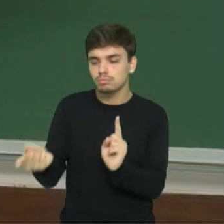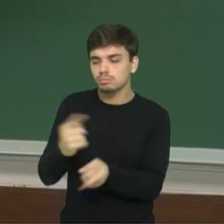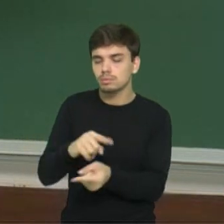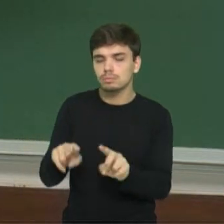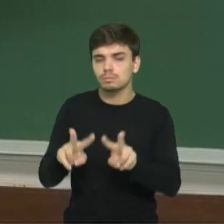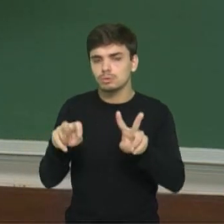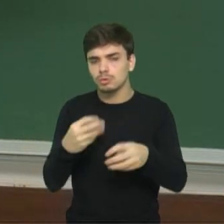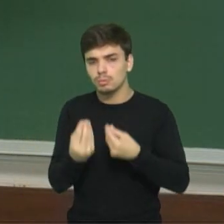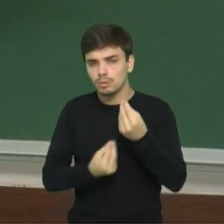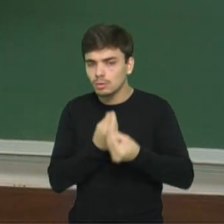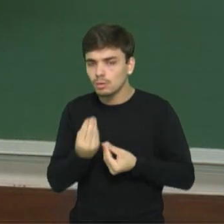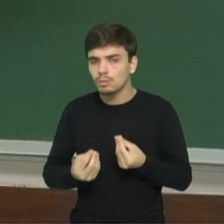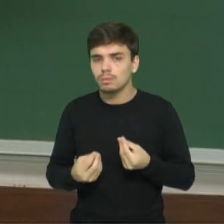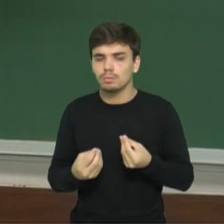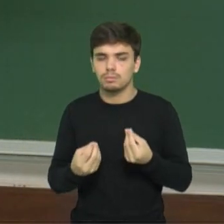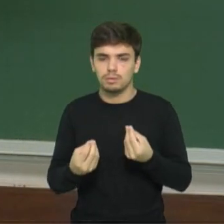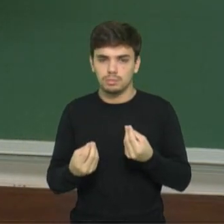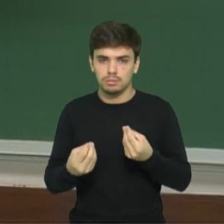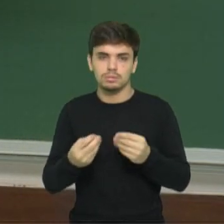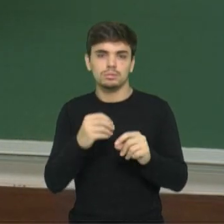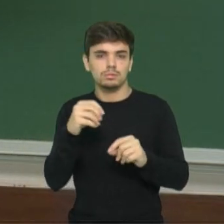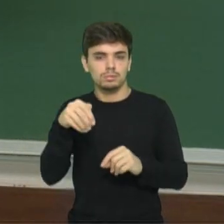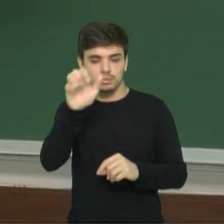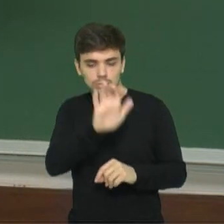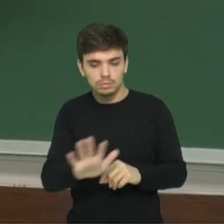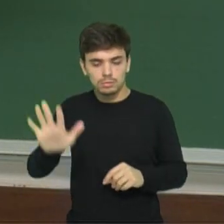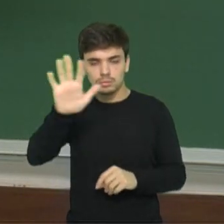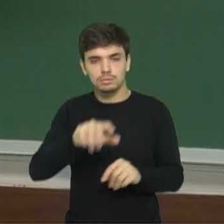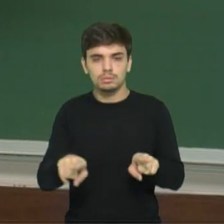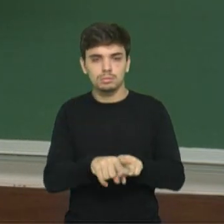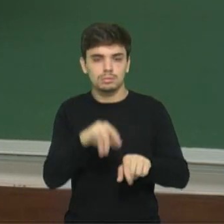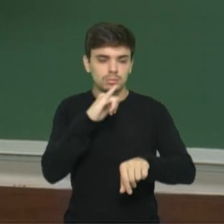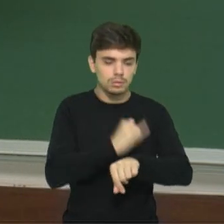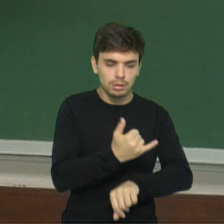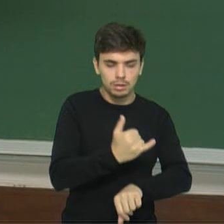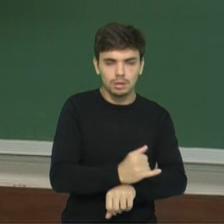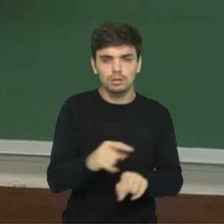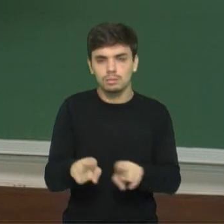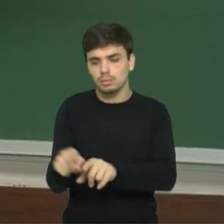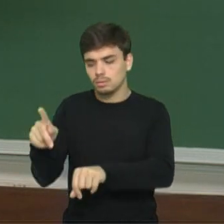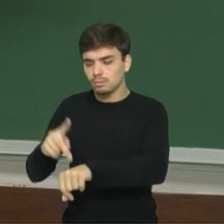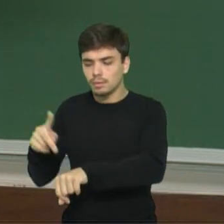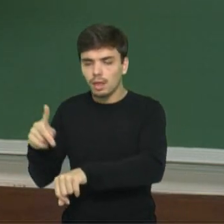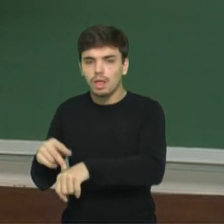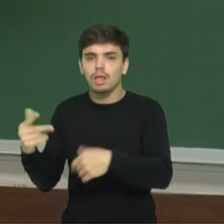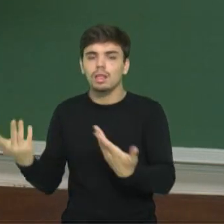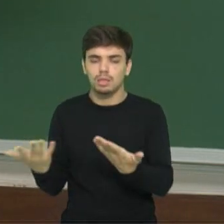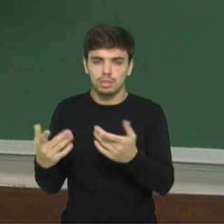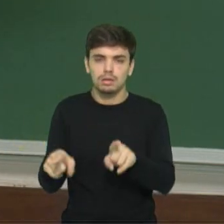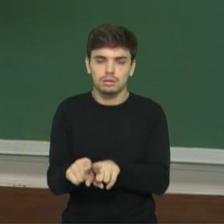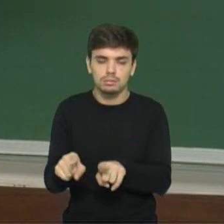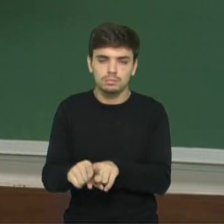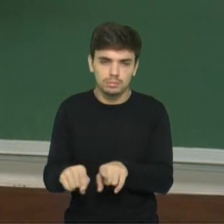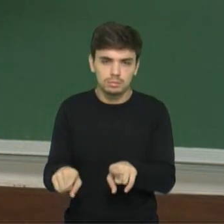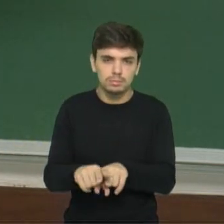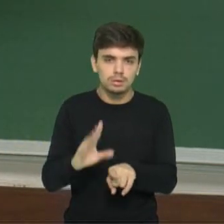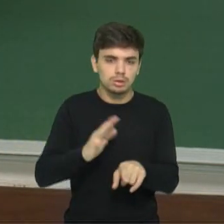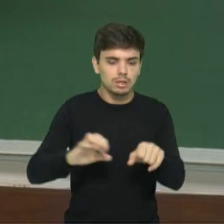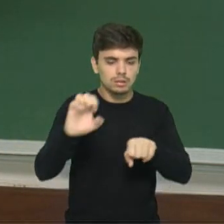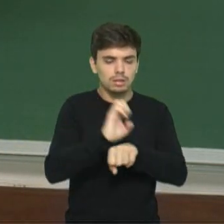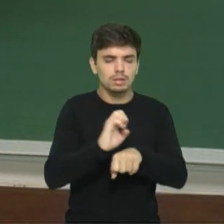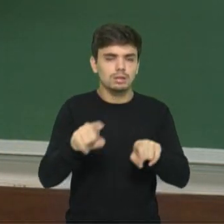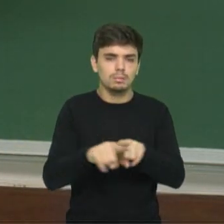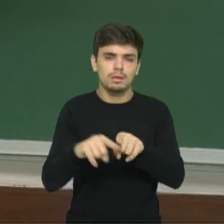de Allende, como a medida de nacionalização das empresas de aço e cimento, a de estatização, como a gente estudou, né, e